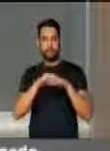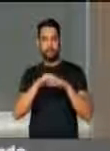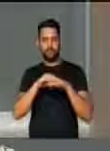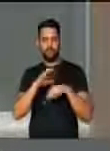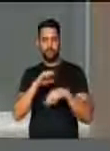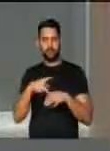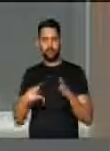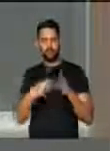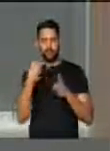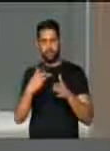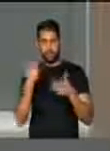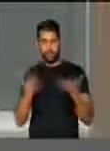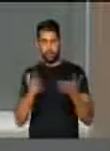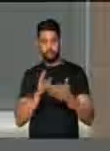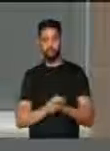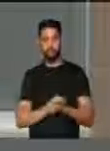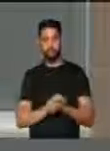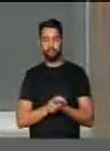câncer.